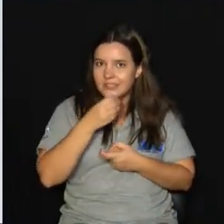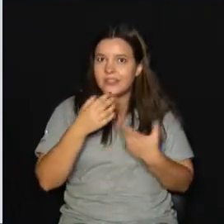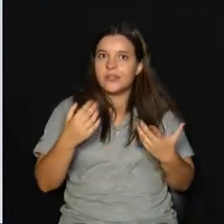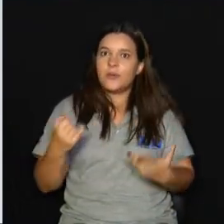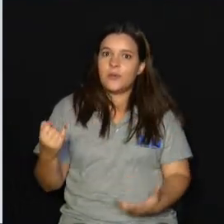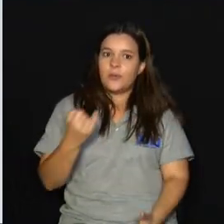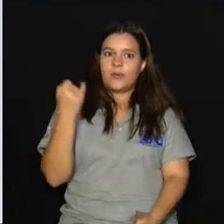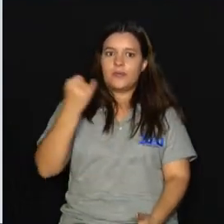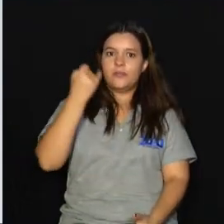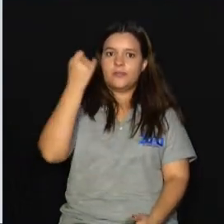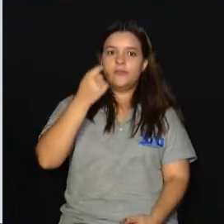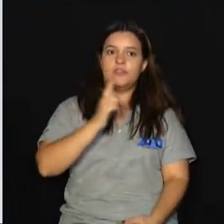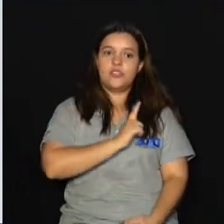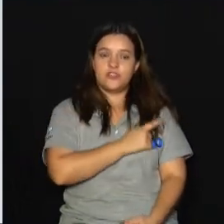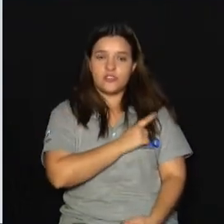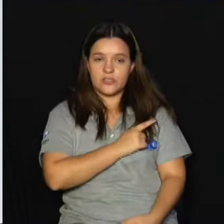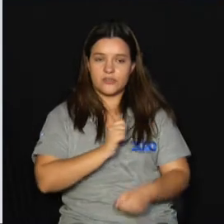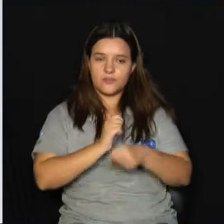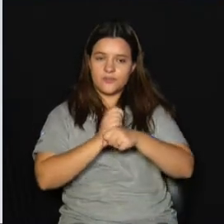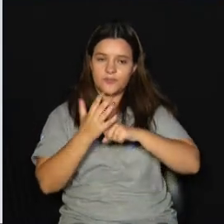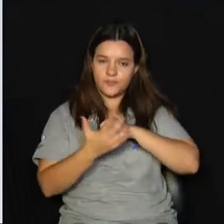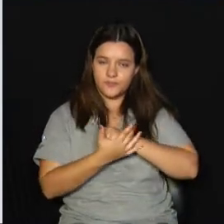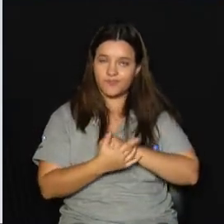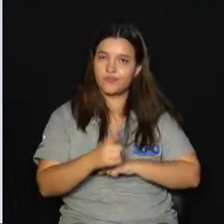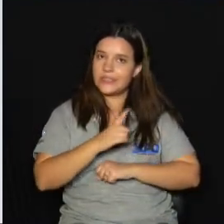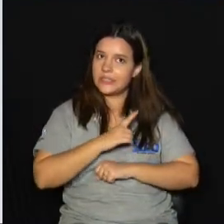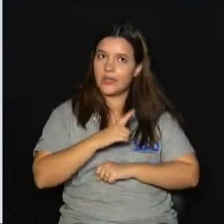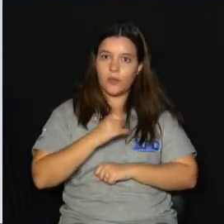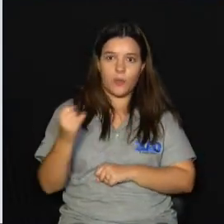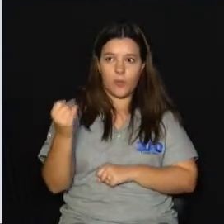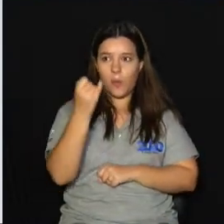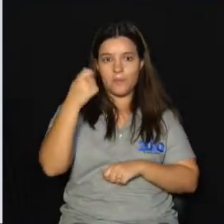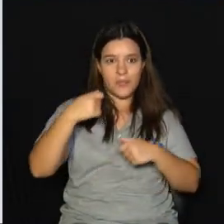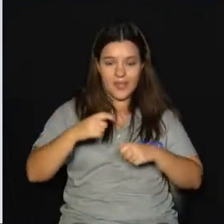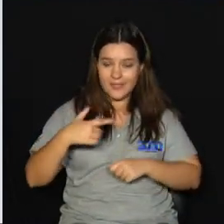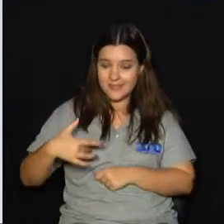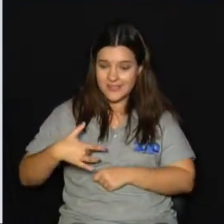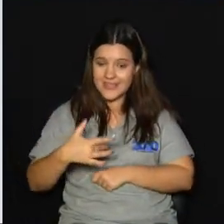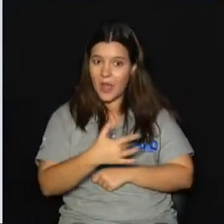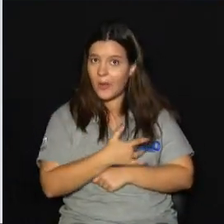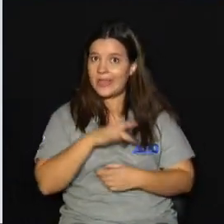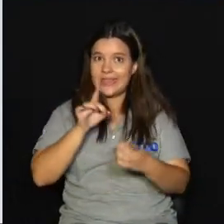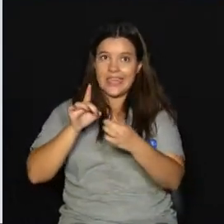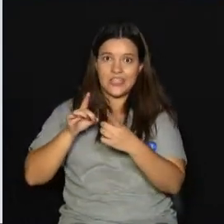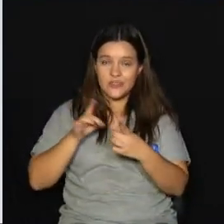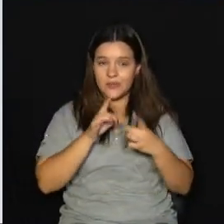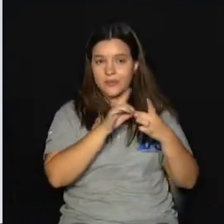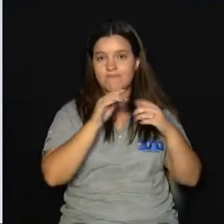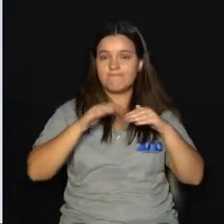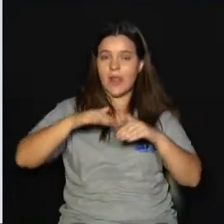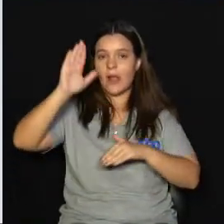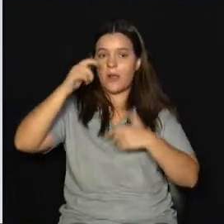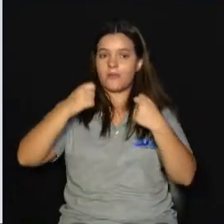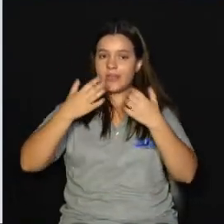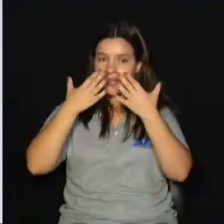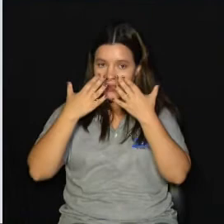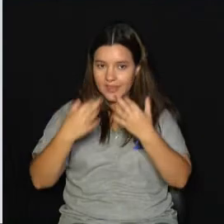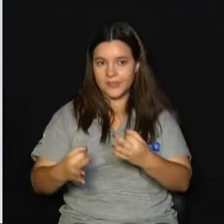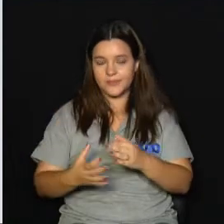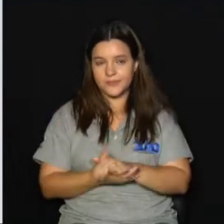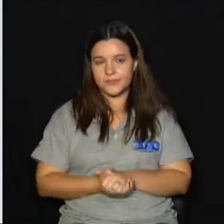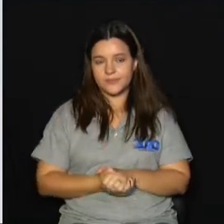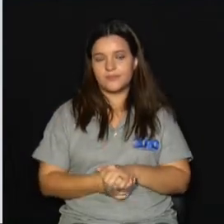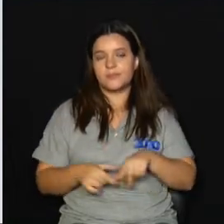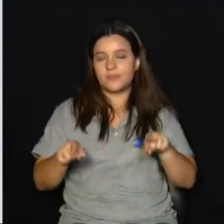importante para a gestão da pandemia, né? Ela tem um protagonismo também na gestão dessa pandemia, então é uma coisa que vai ter que ser chamada atenção. E